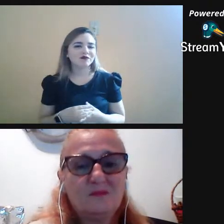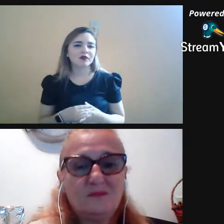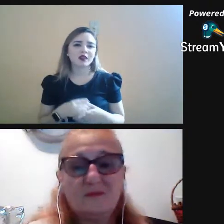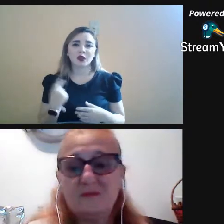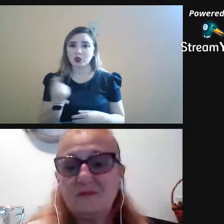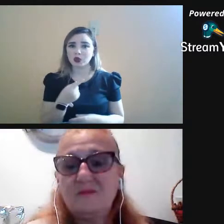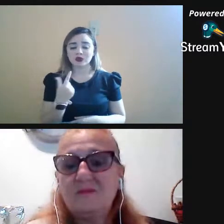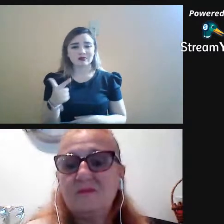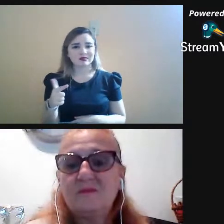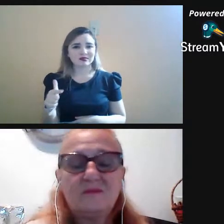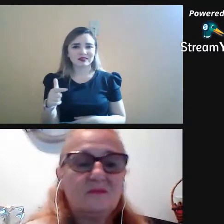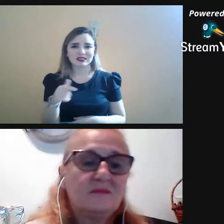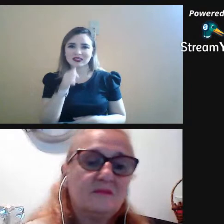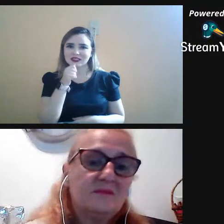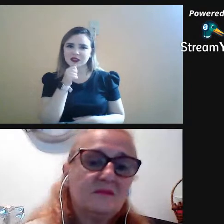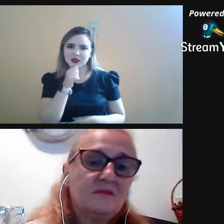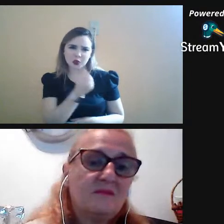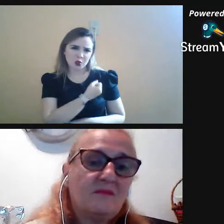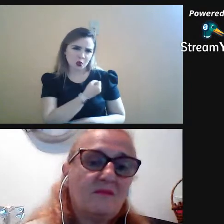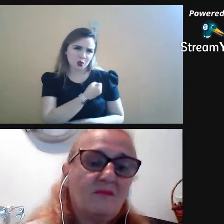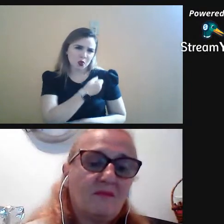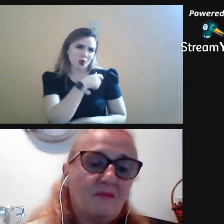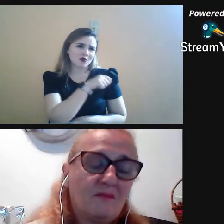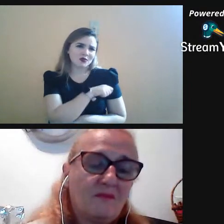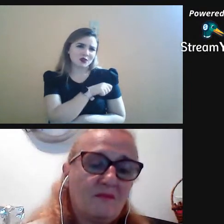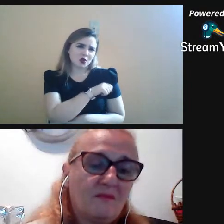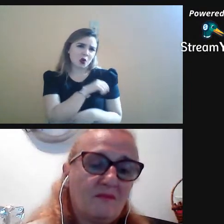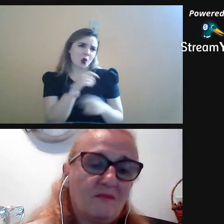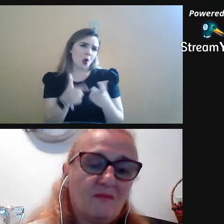tem número de alunos,